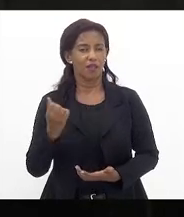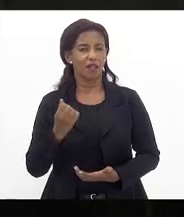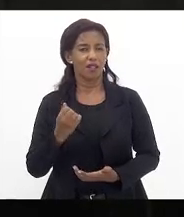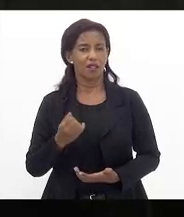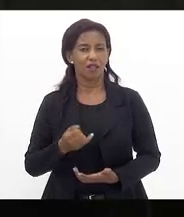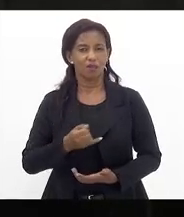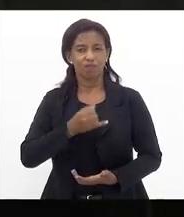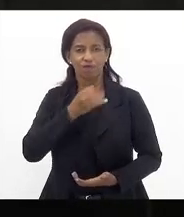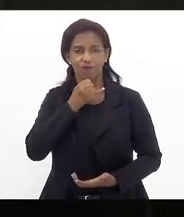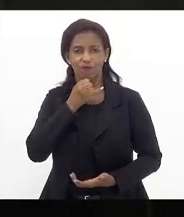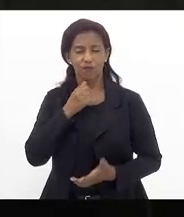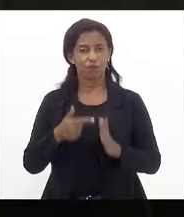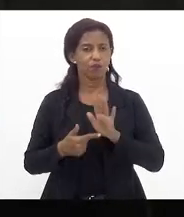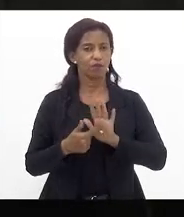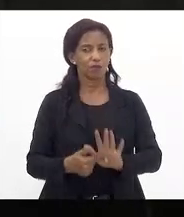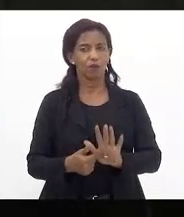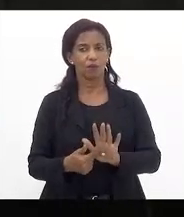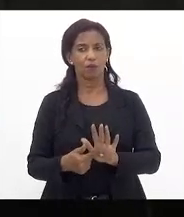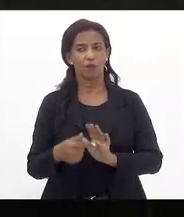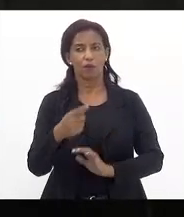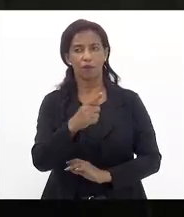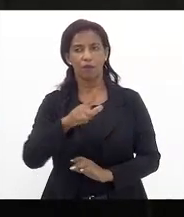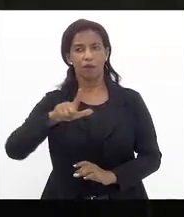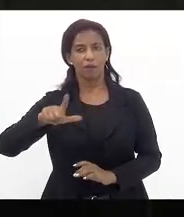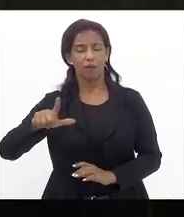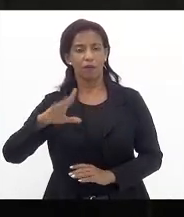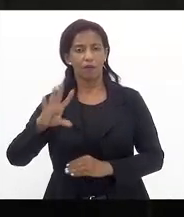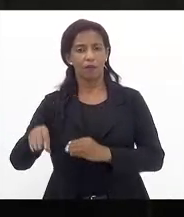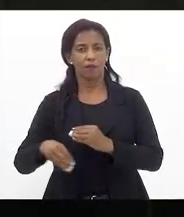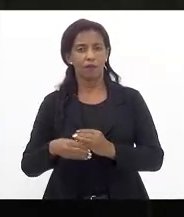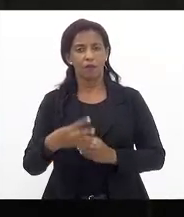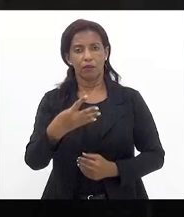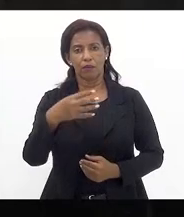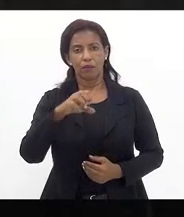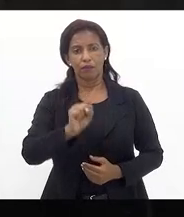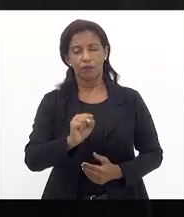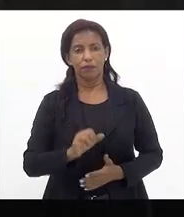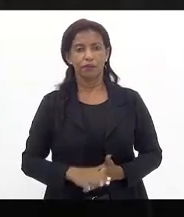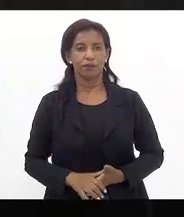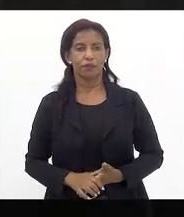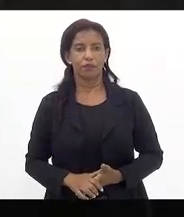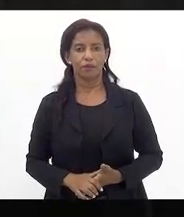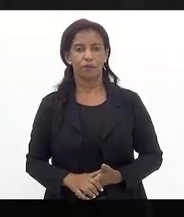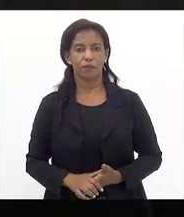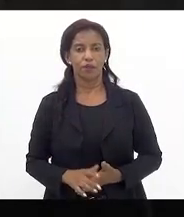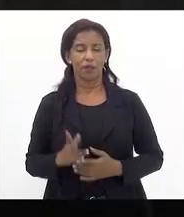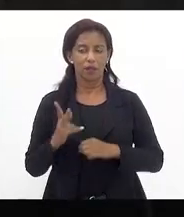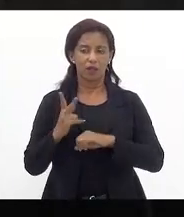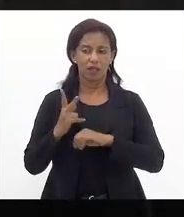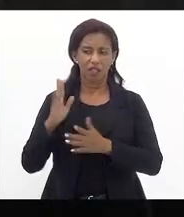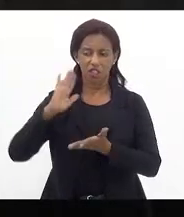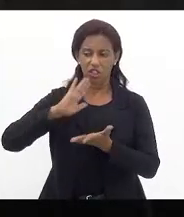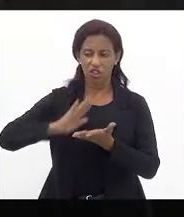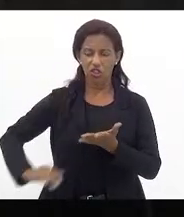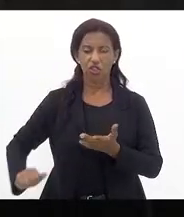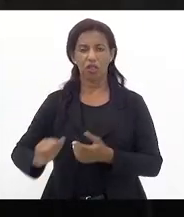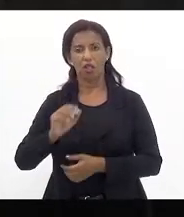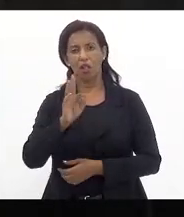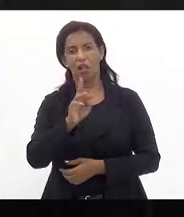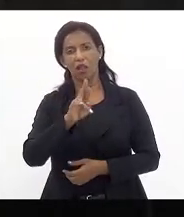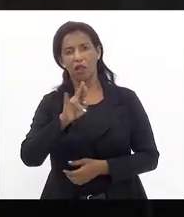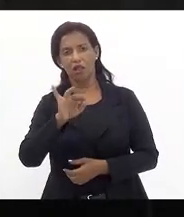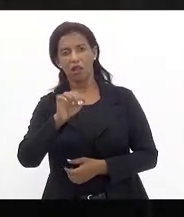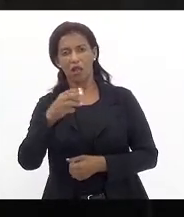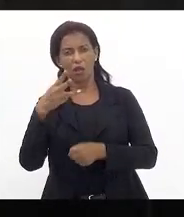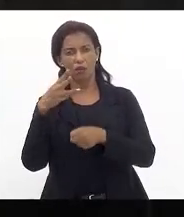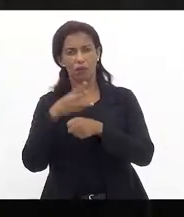com a apresentação do projeto de lei complementar 48, que caça os triênios, que